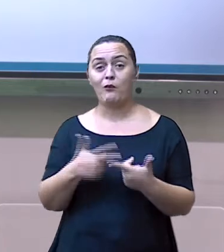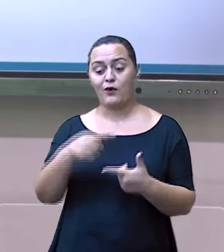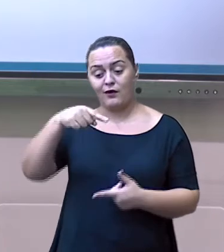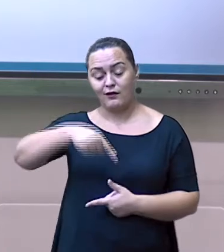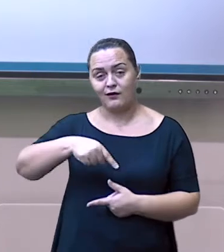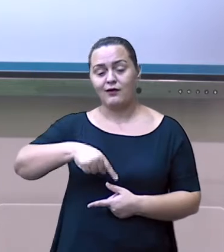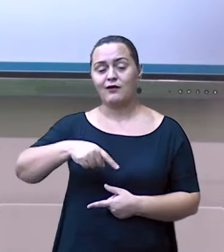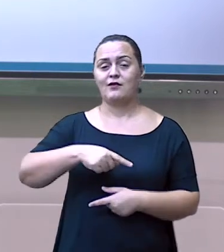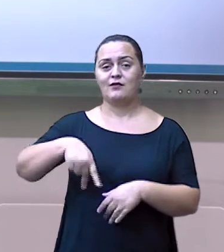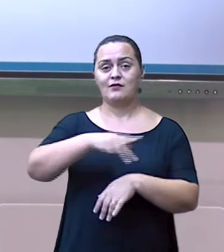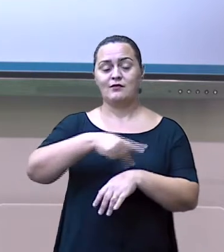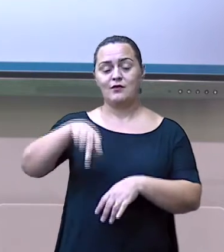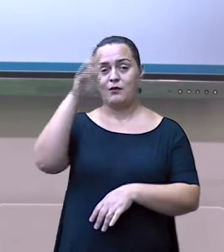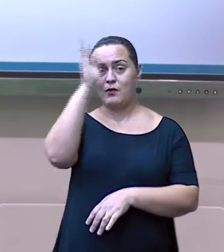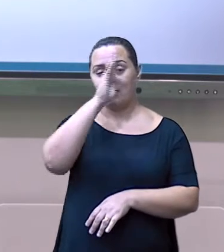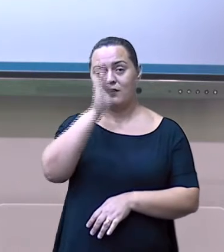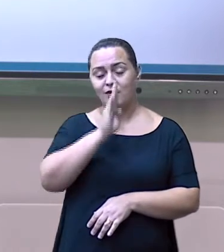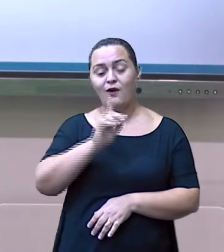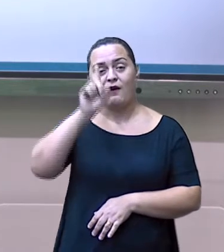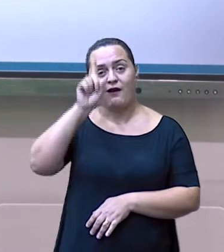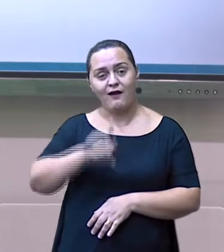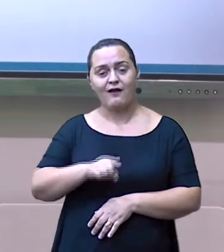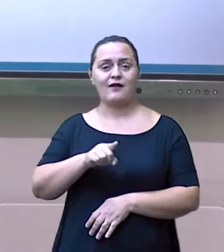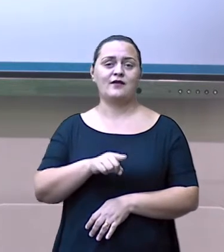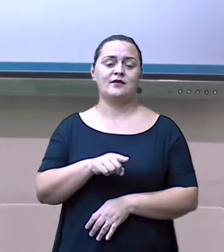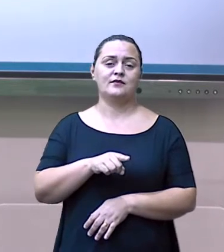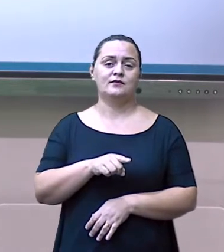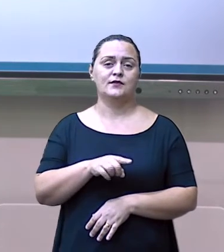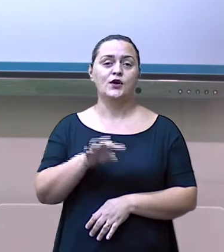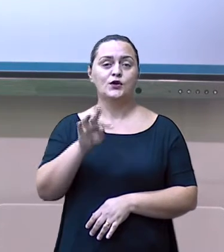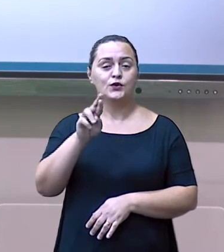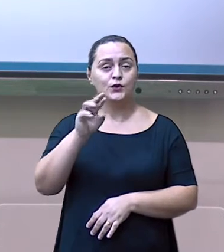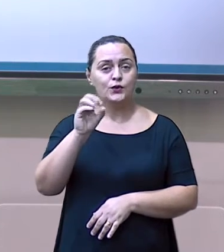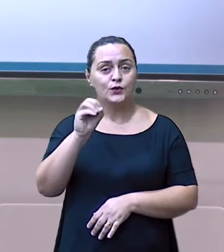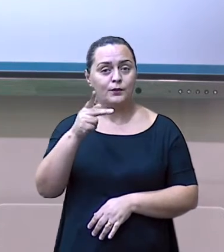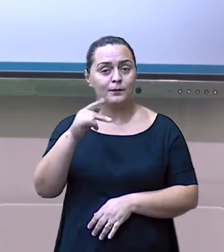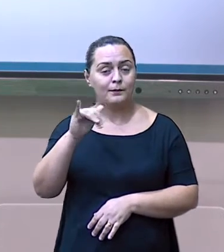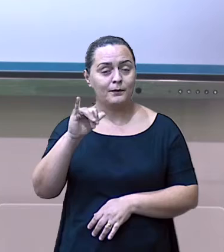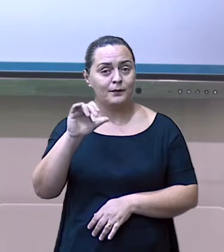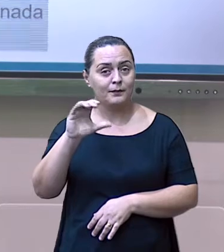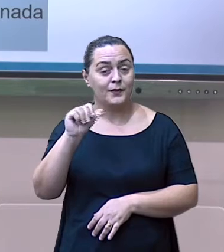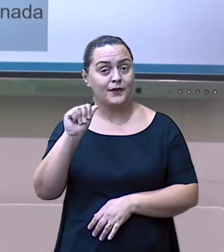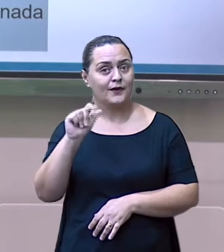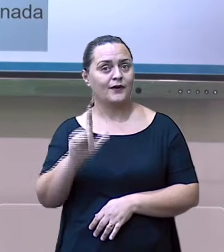é da zona tropical. Tranquilo?